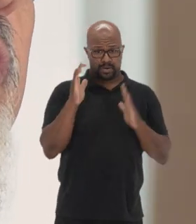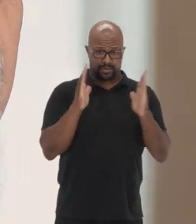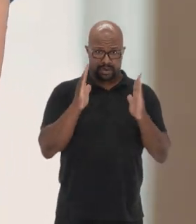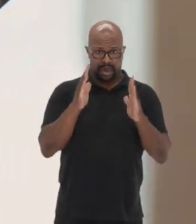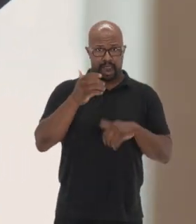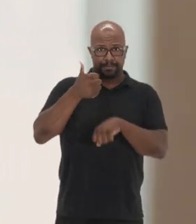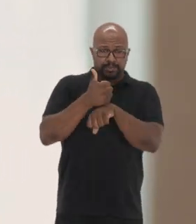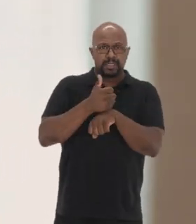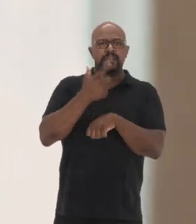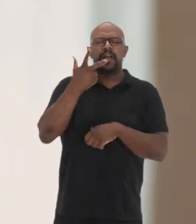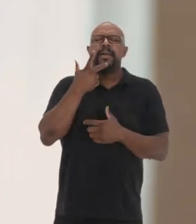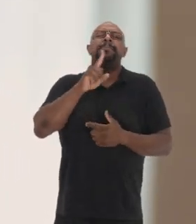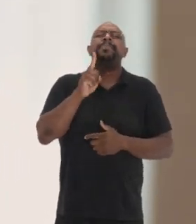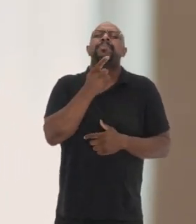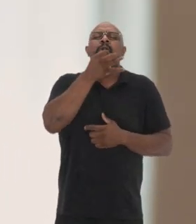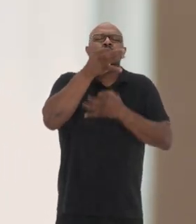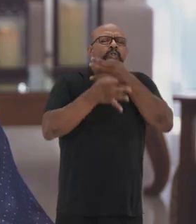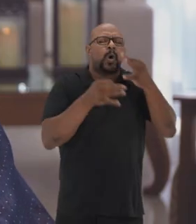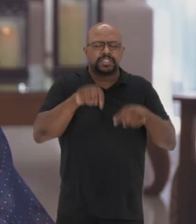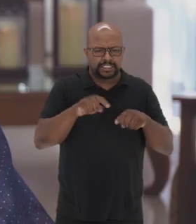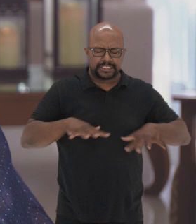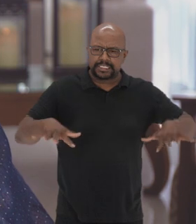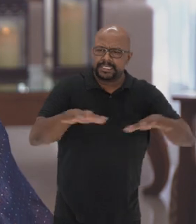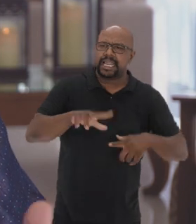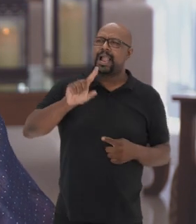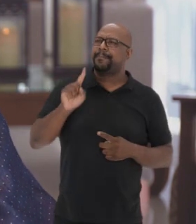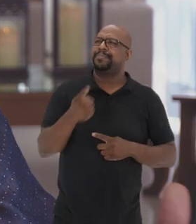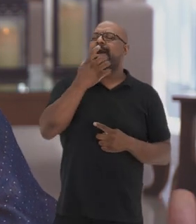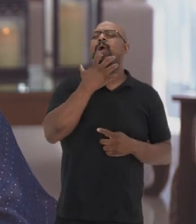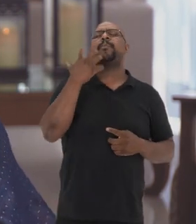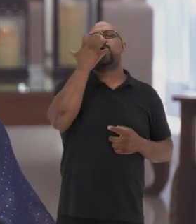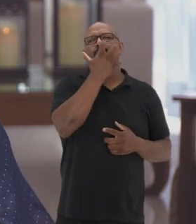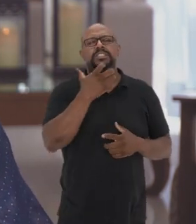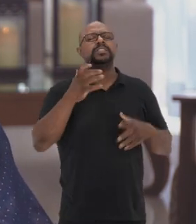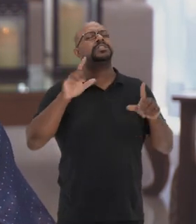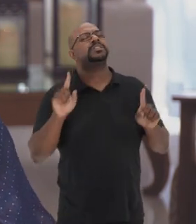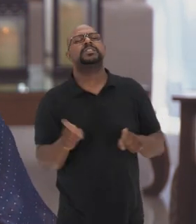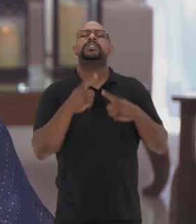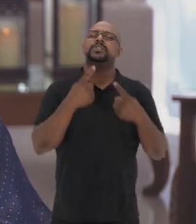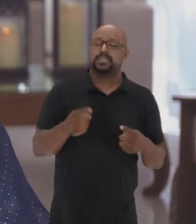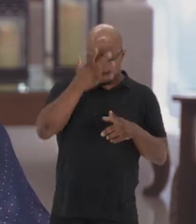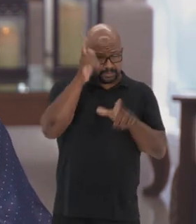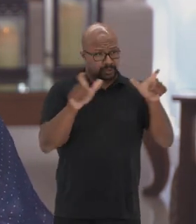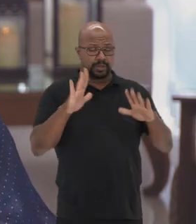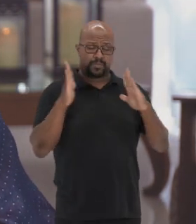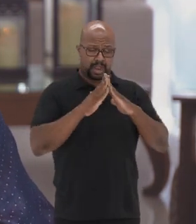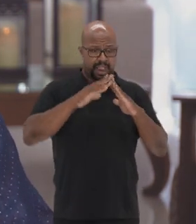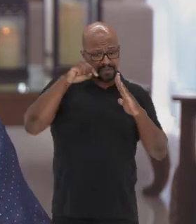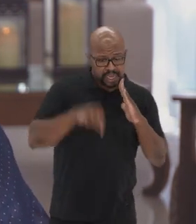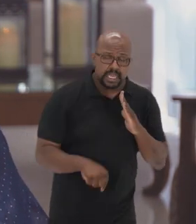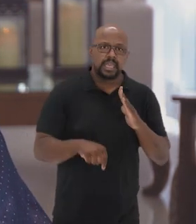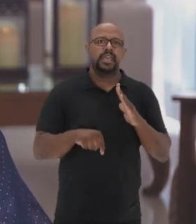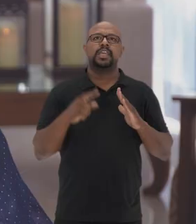primeiros sons produzidos nessa terra do novo mundo Quais foram as primeiras músicas praticadas por aqueles que aqui moravam e